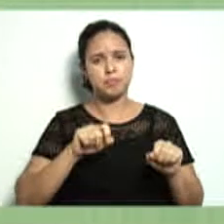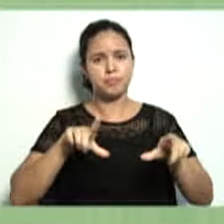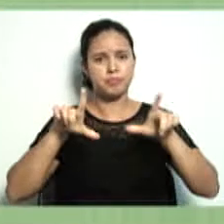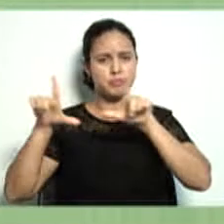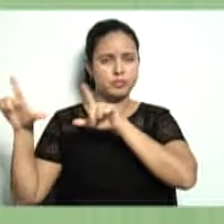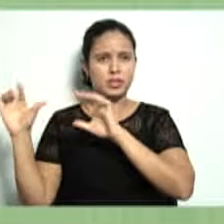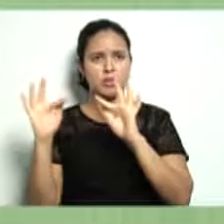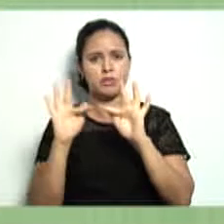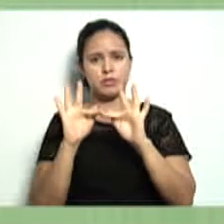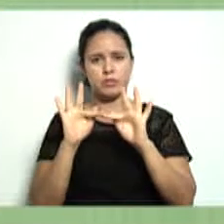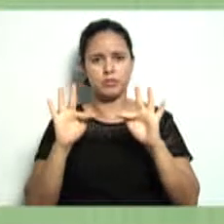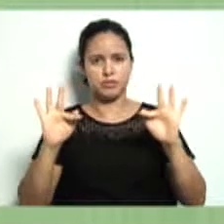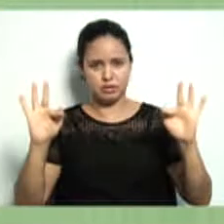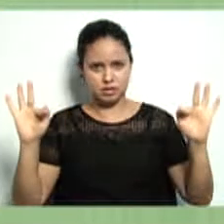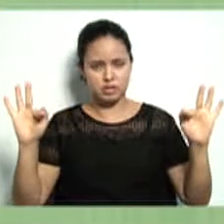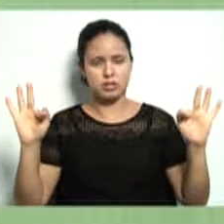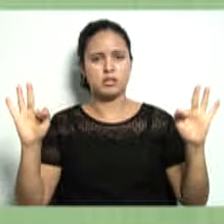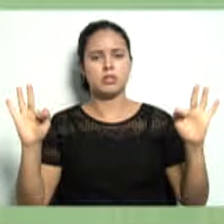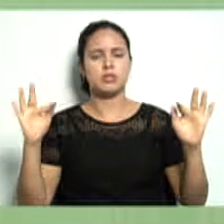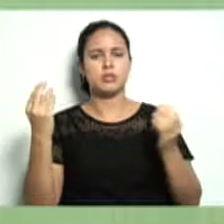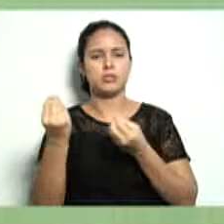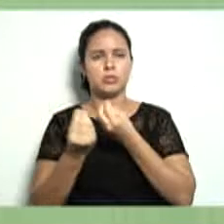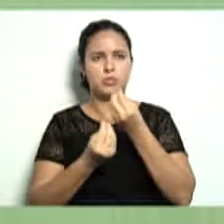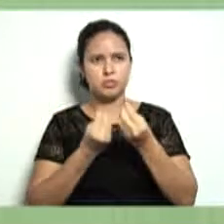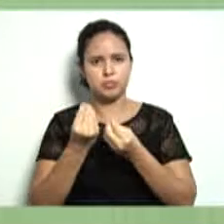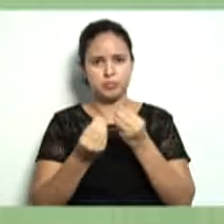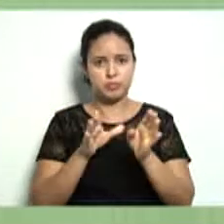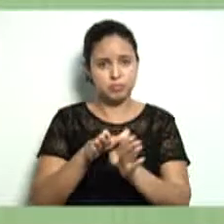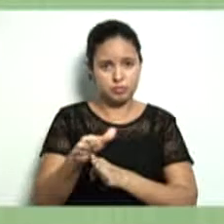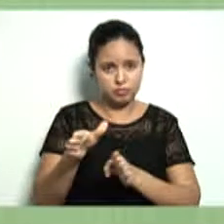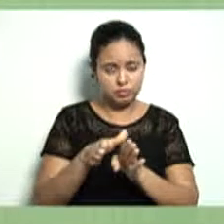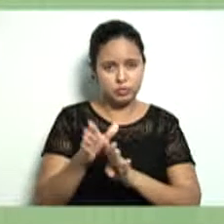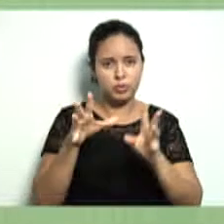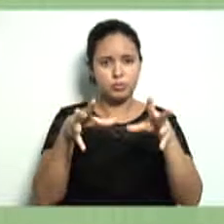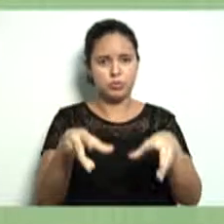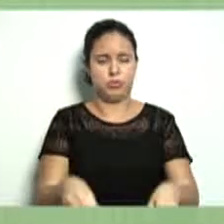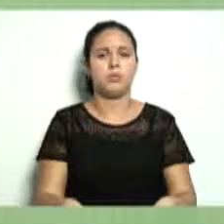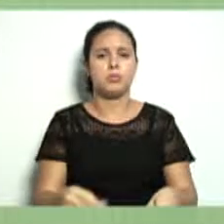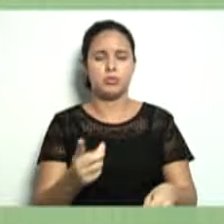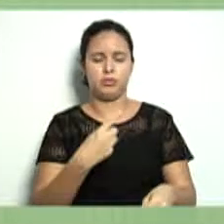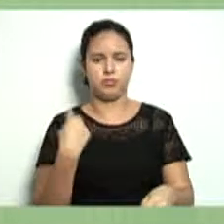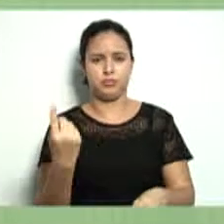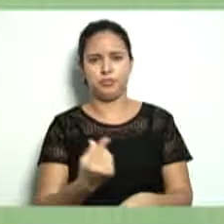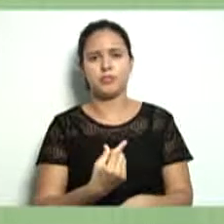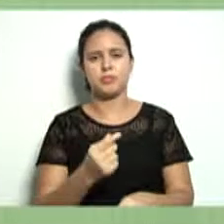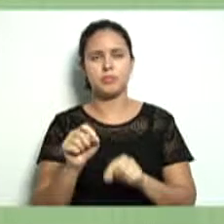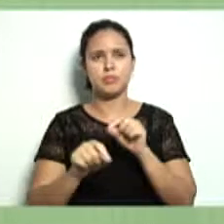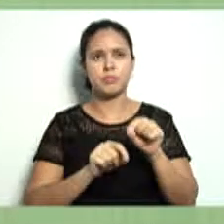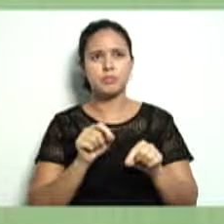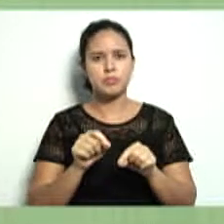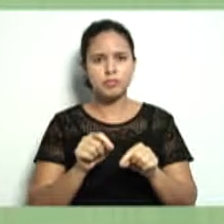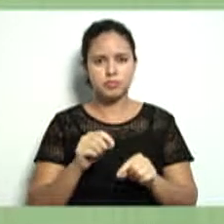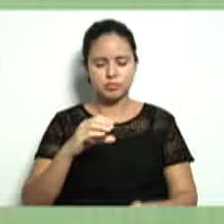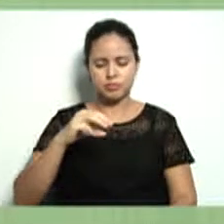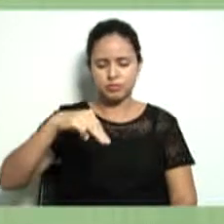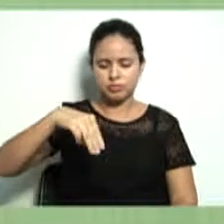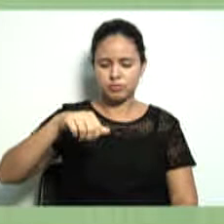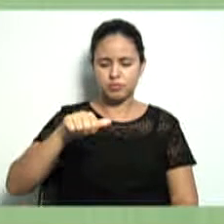frase, uma definição aí, uma orientação para todos nós, de Mário